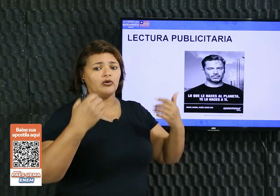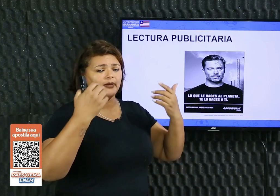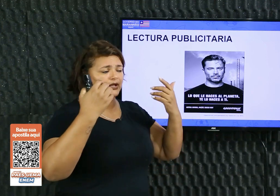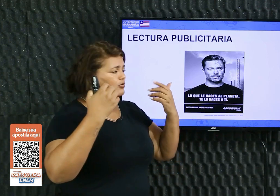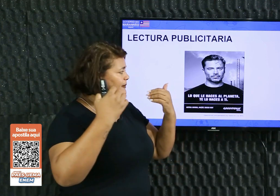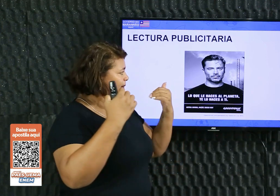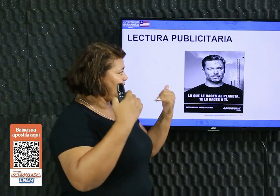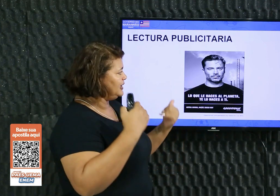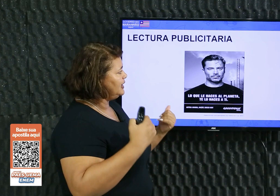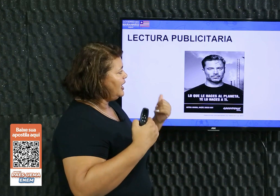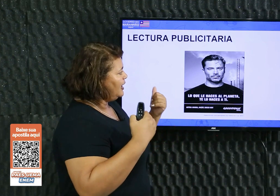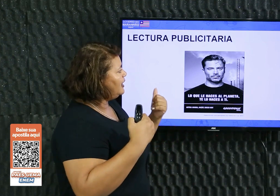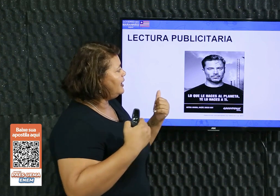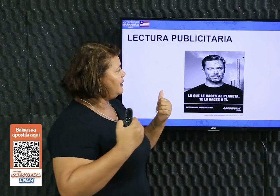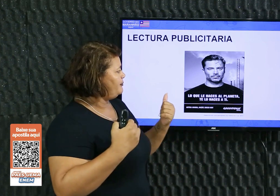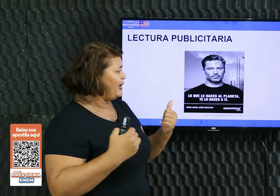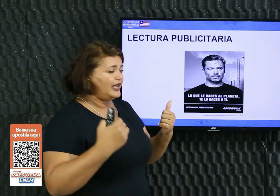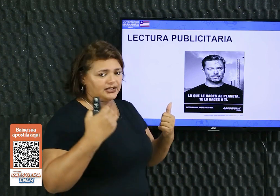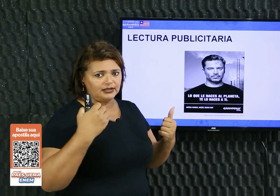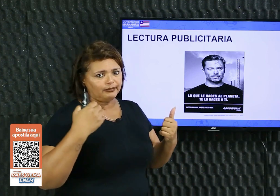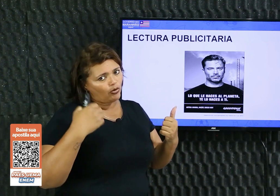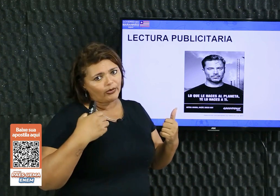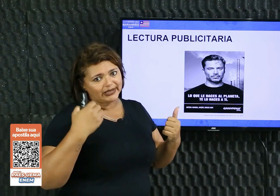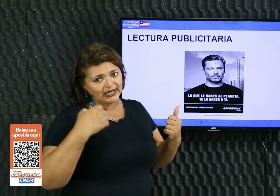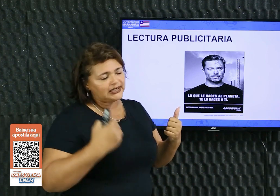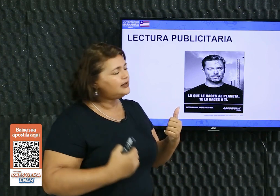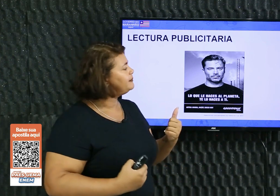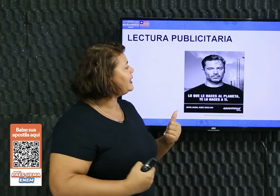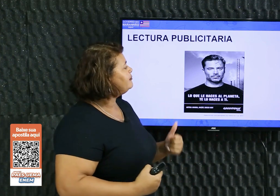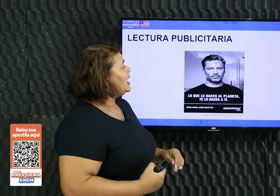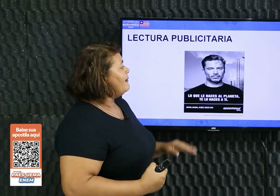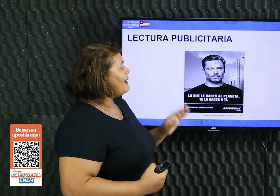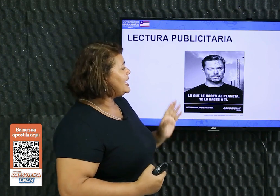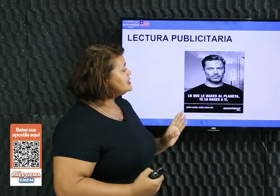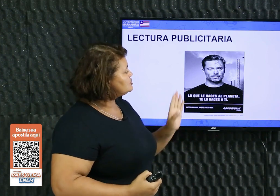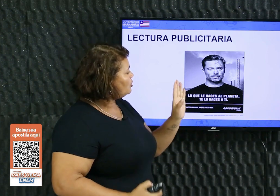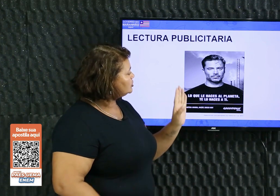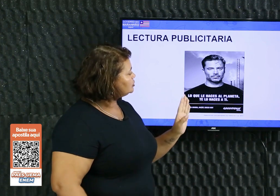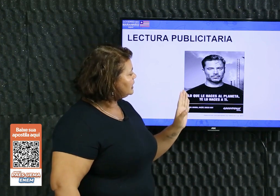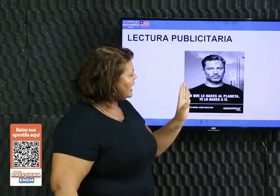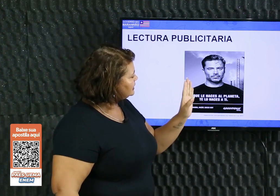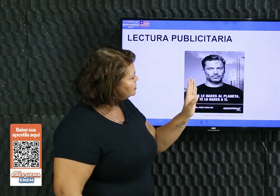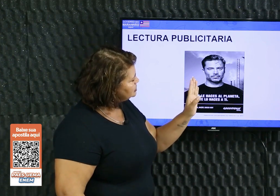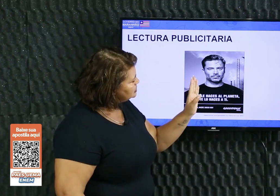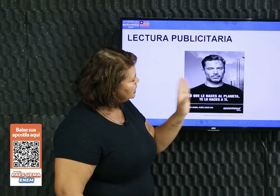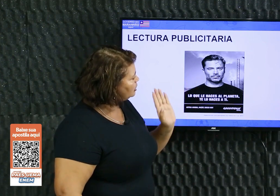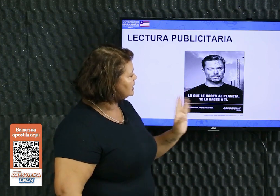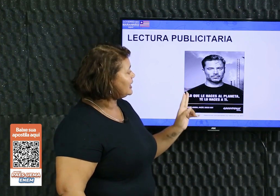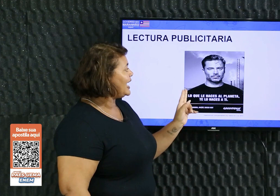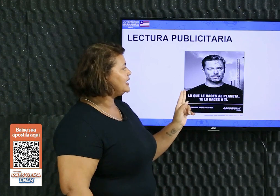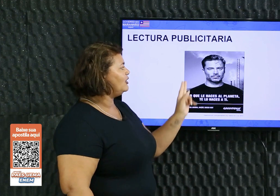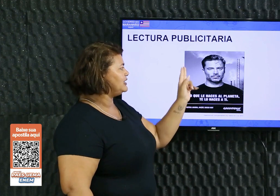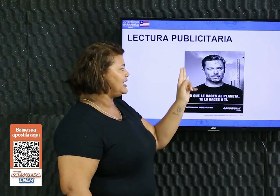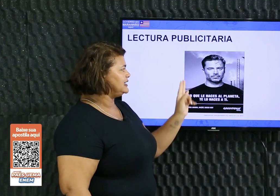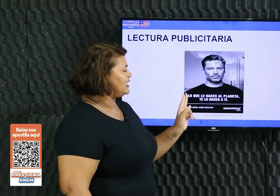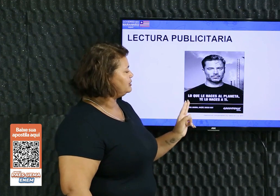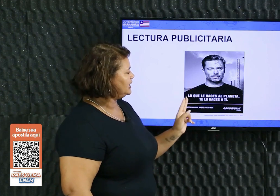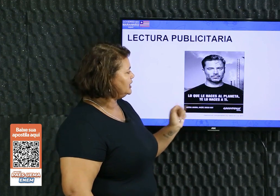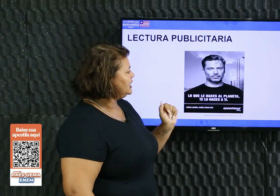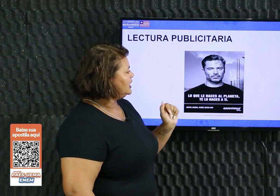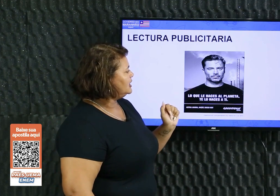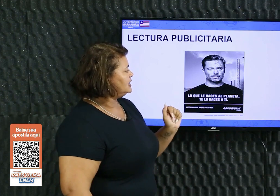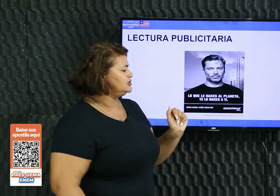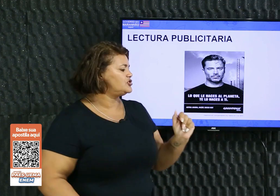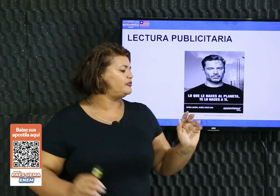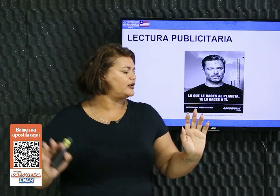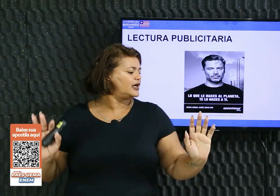bonito, um homem com a pele bem boa, né, limpa, mas do outro lado, eu tenho aqui, ó, na lateral